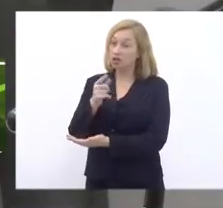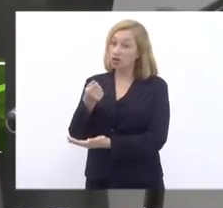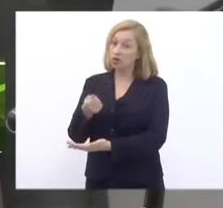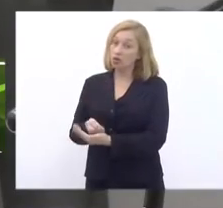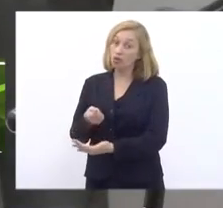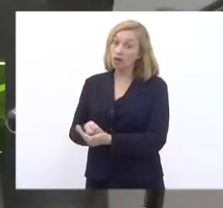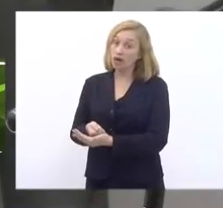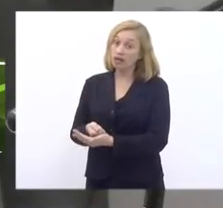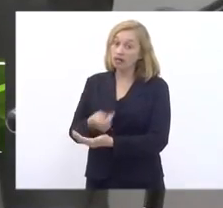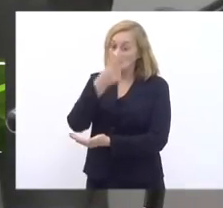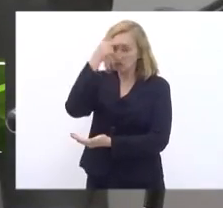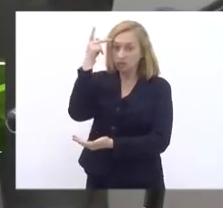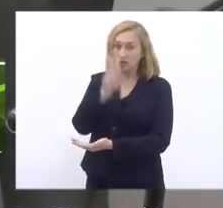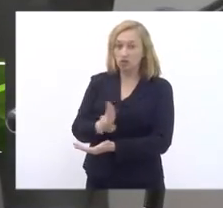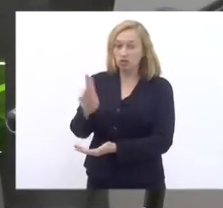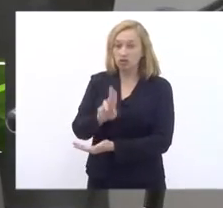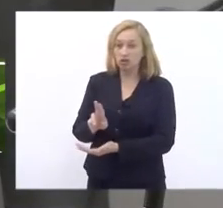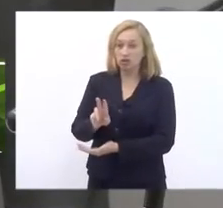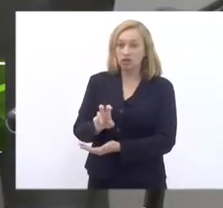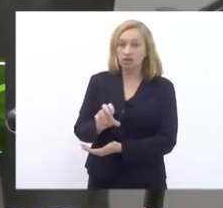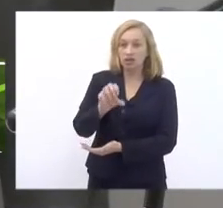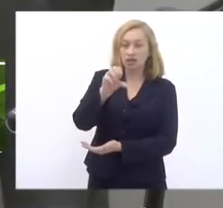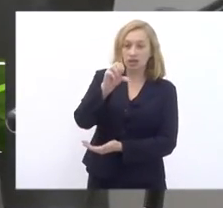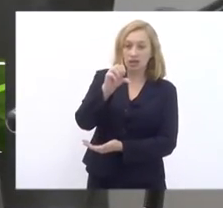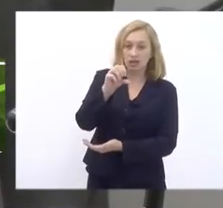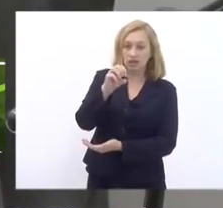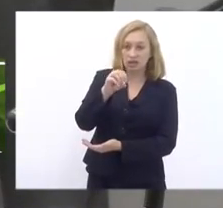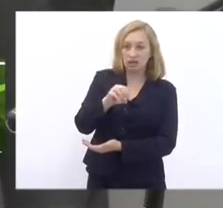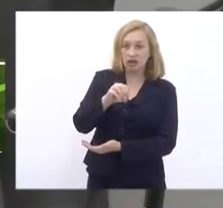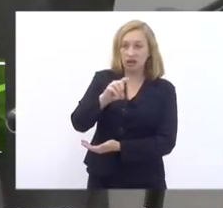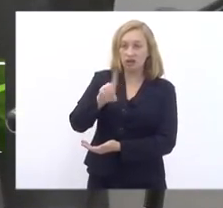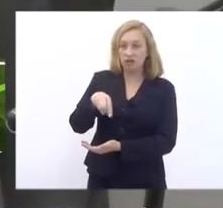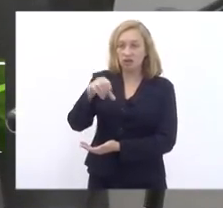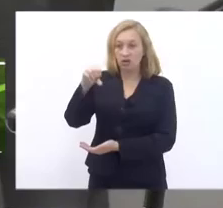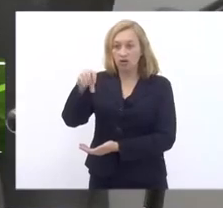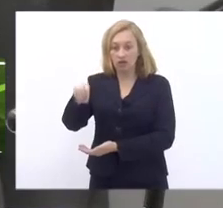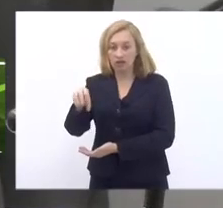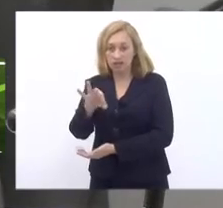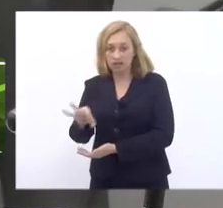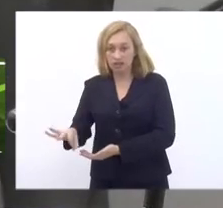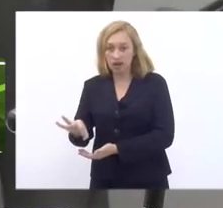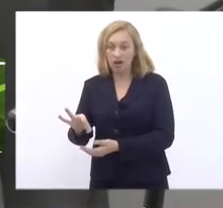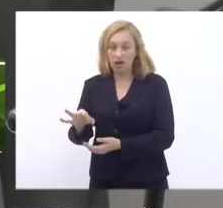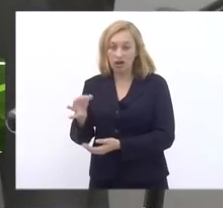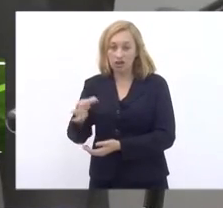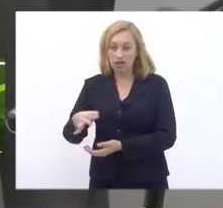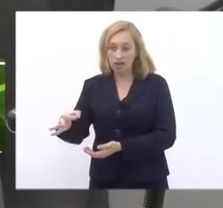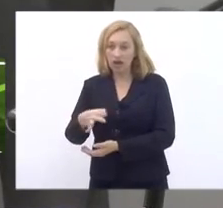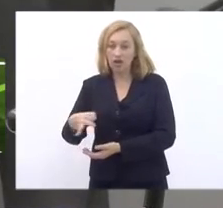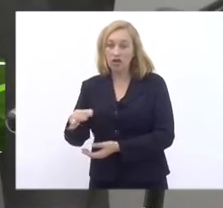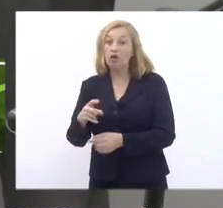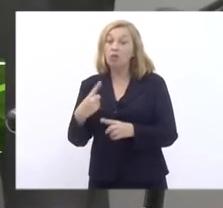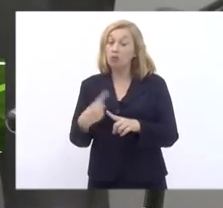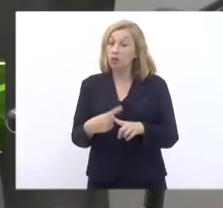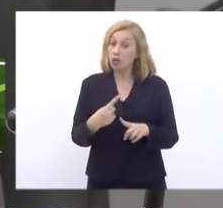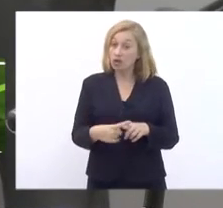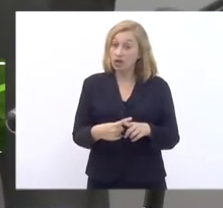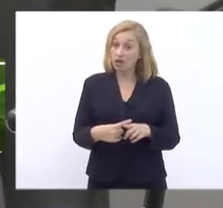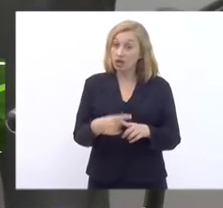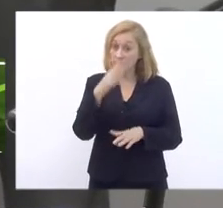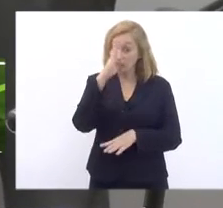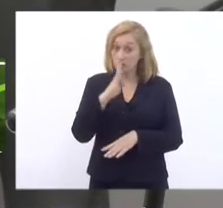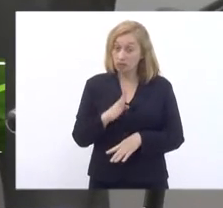do usuário, desses 0,90 centavos? Porque, a grosso modo, sem considerar as